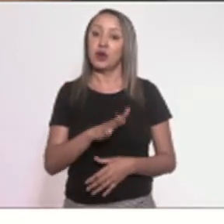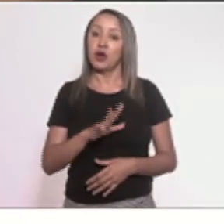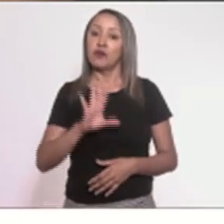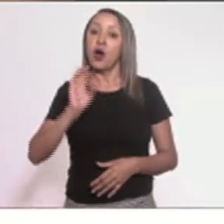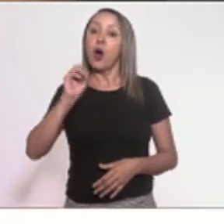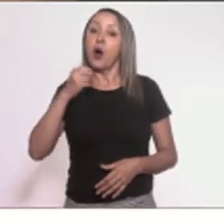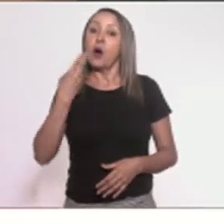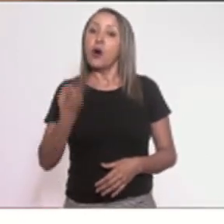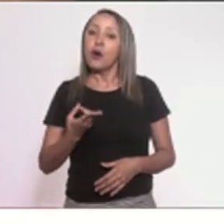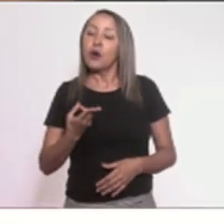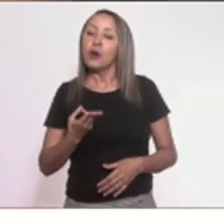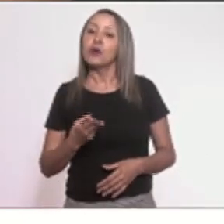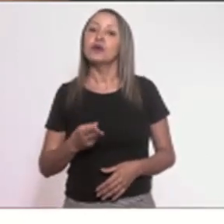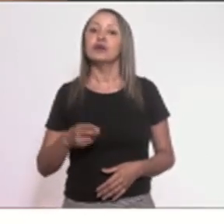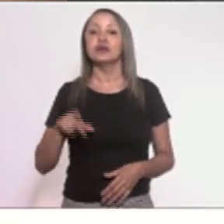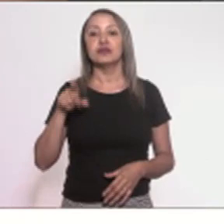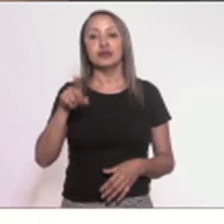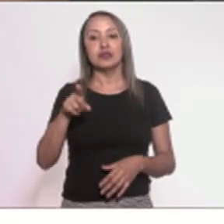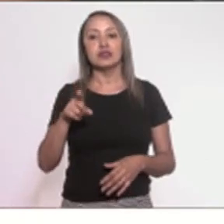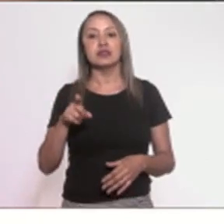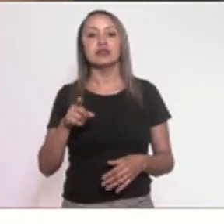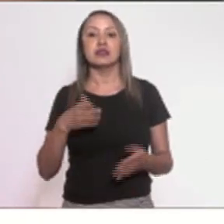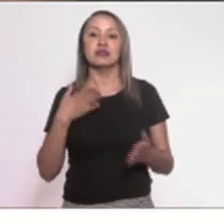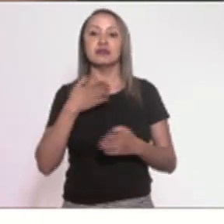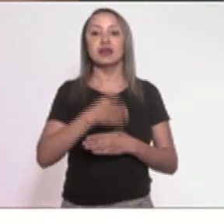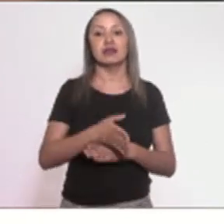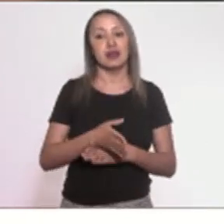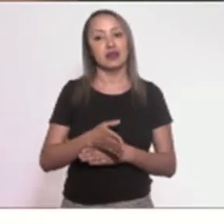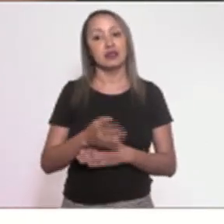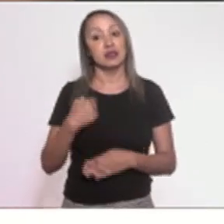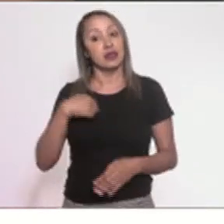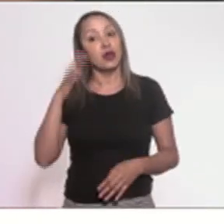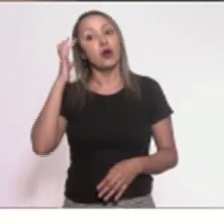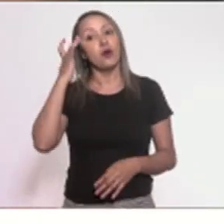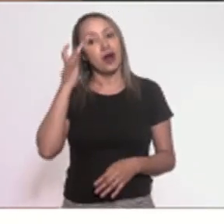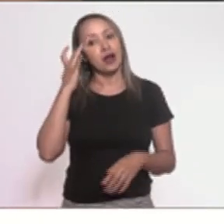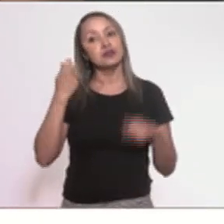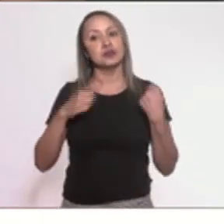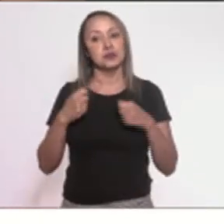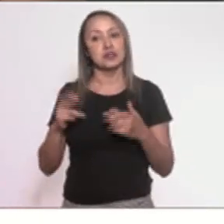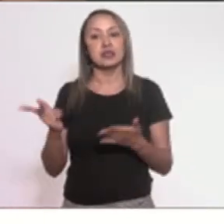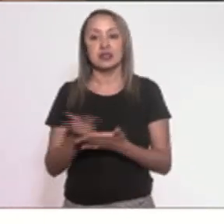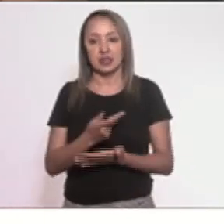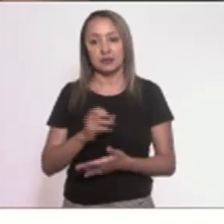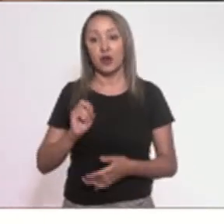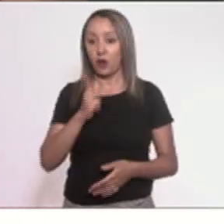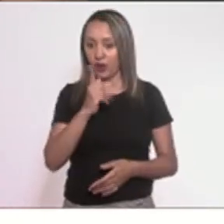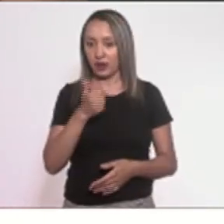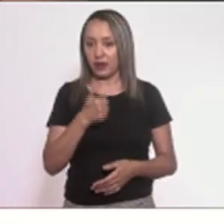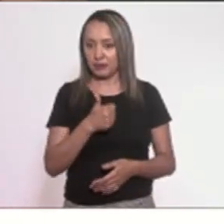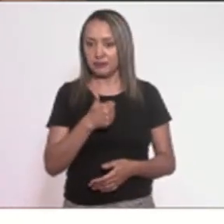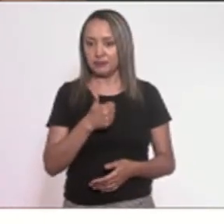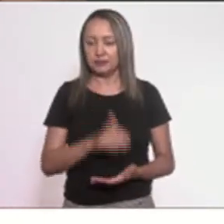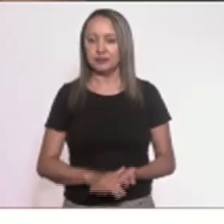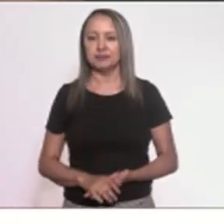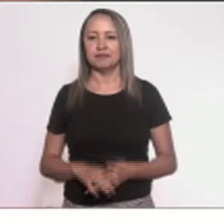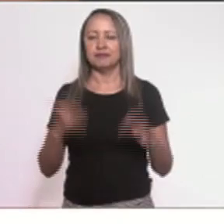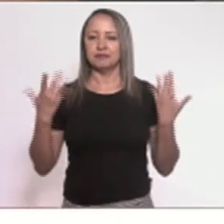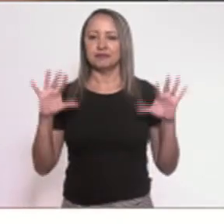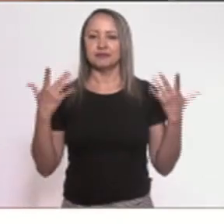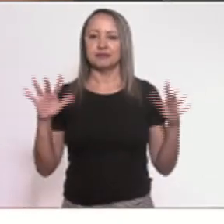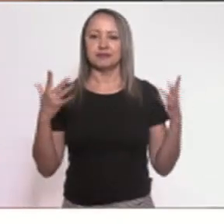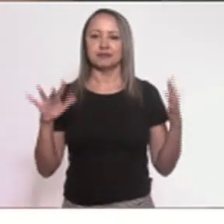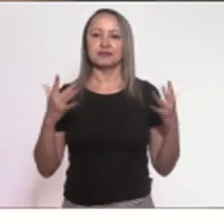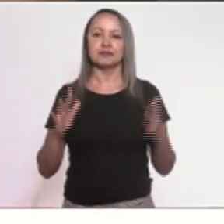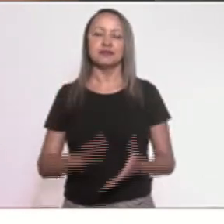vaga a vocês, que é o que eu acho que deve acontecer. Ok, galera? Presidente, é